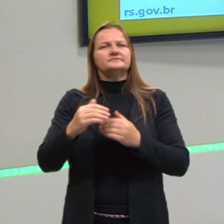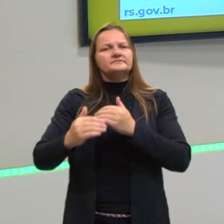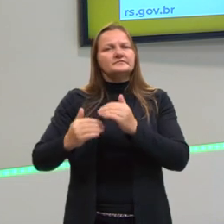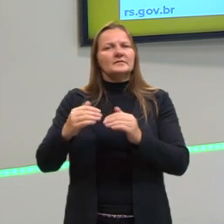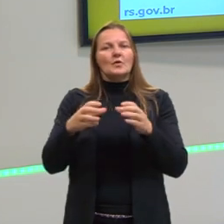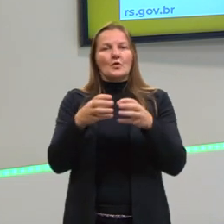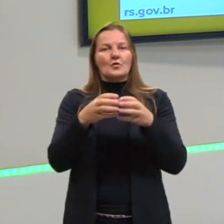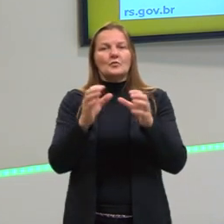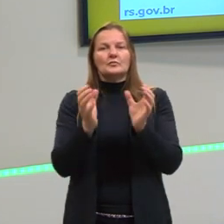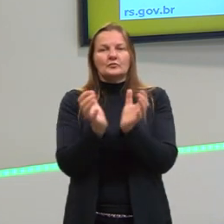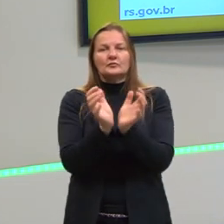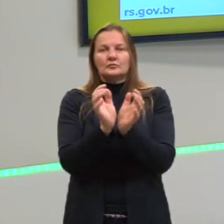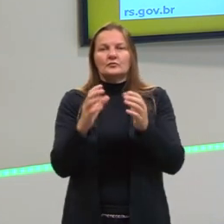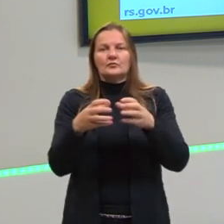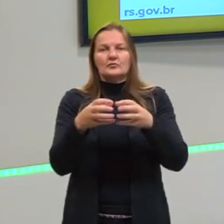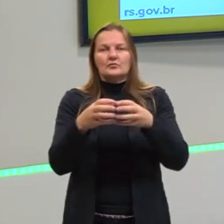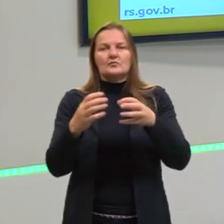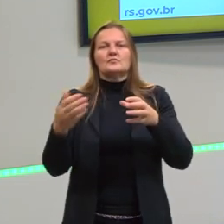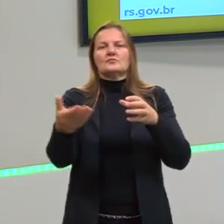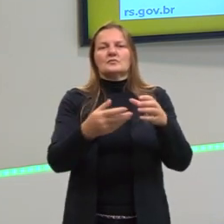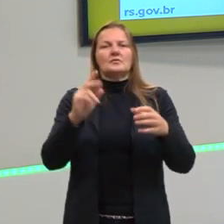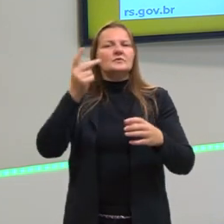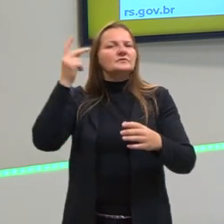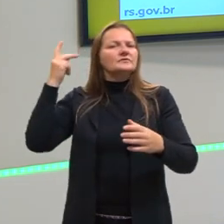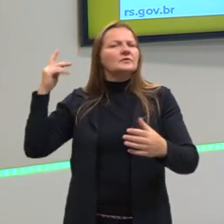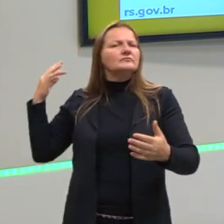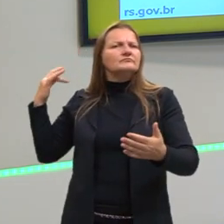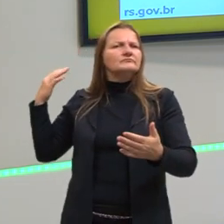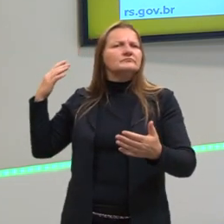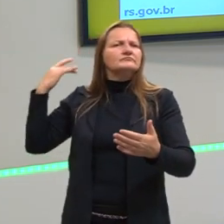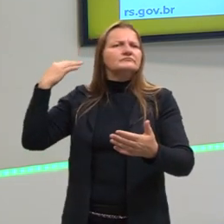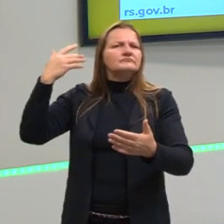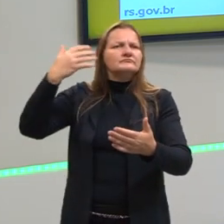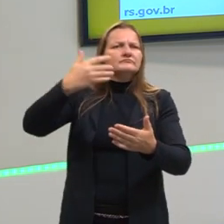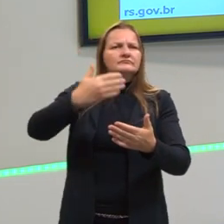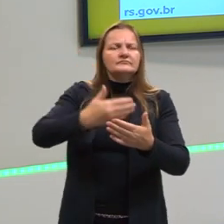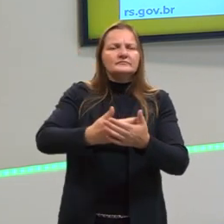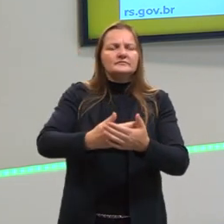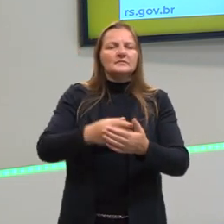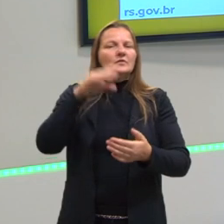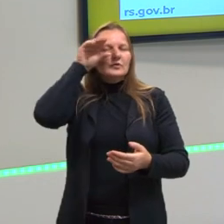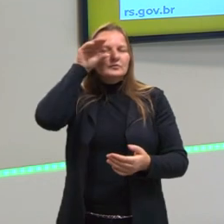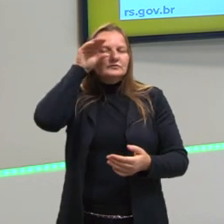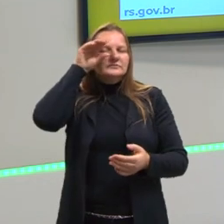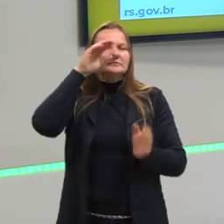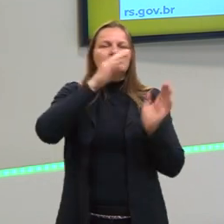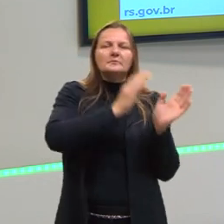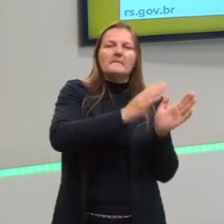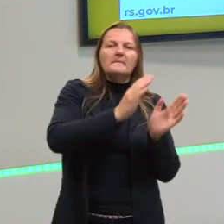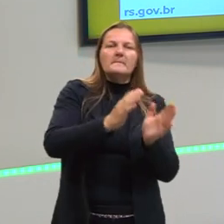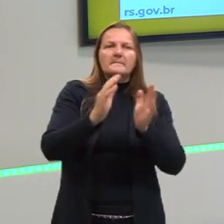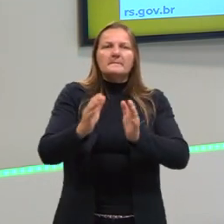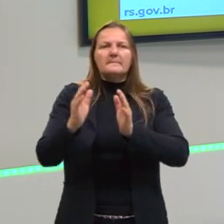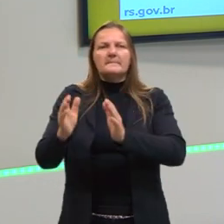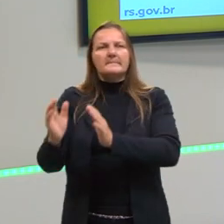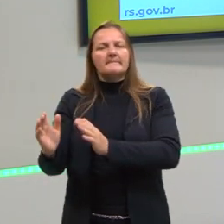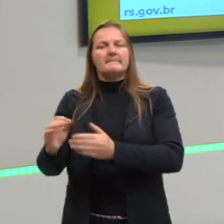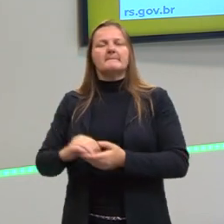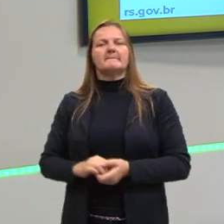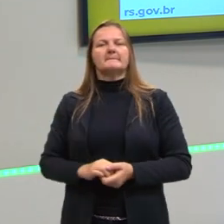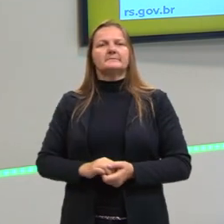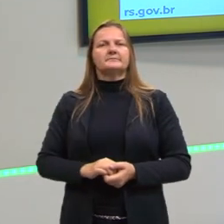coletivamente bom então cada período histórico que tem as suas verdades sentados observar mos né Aos período da história